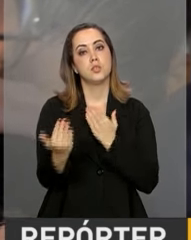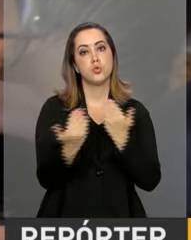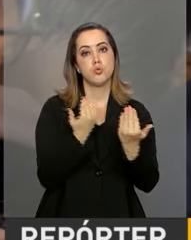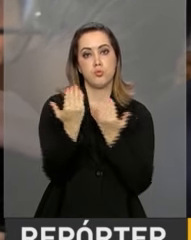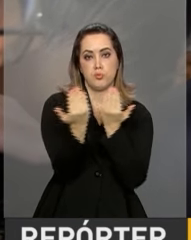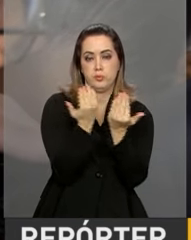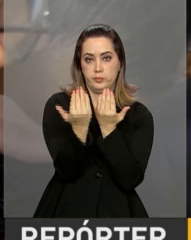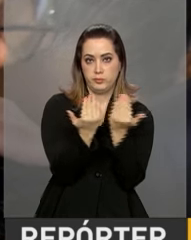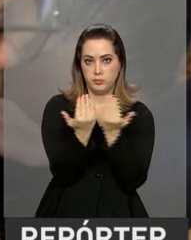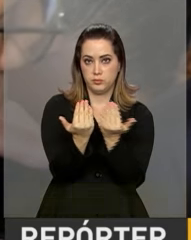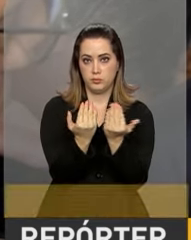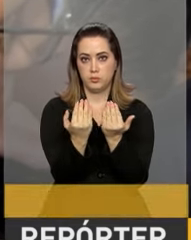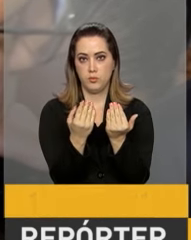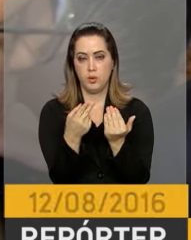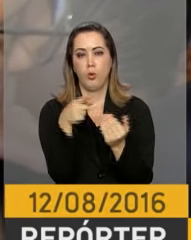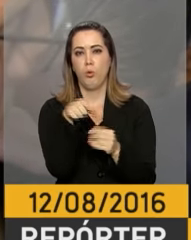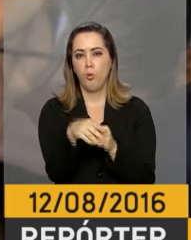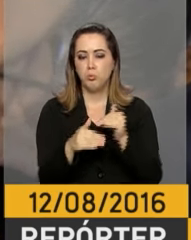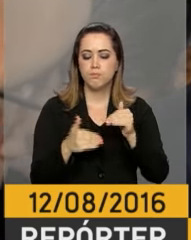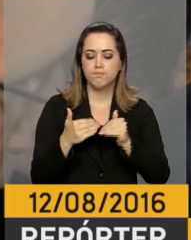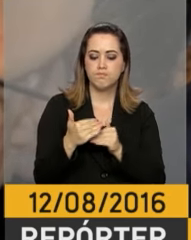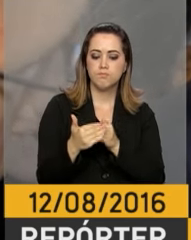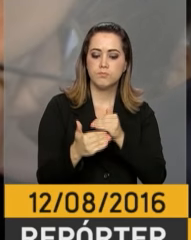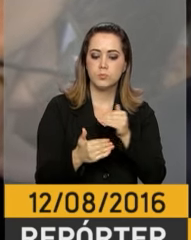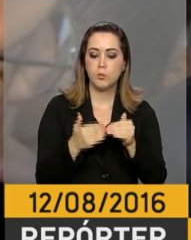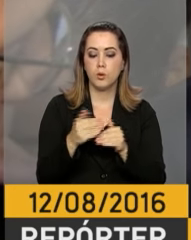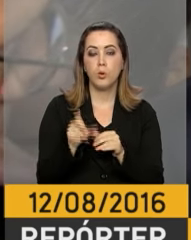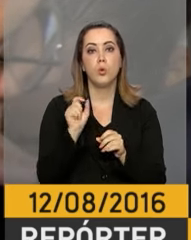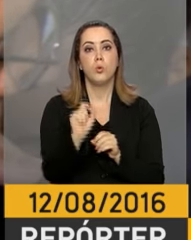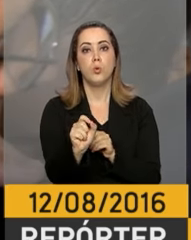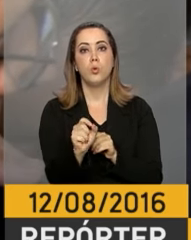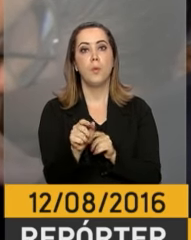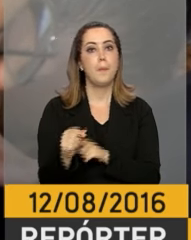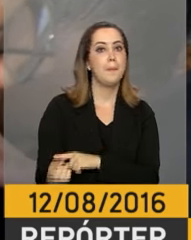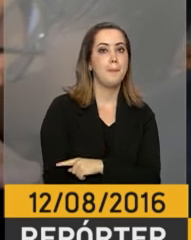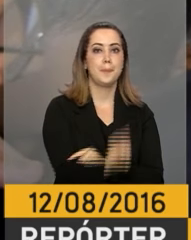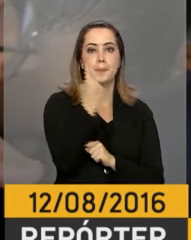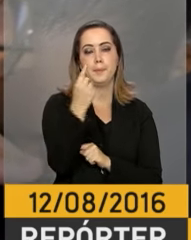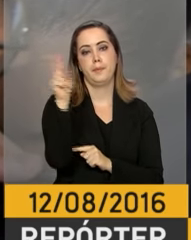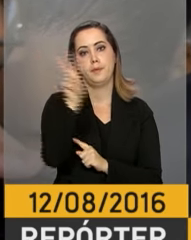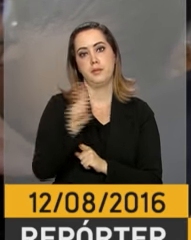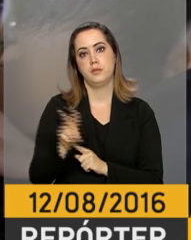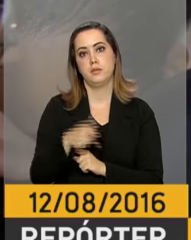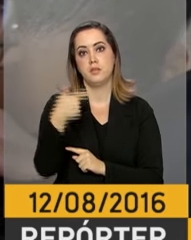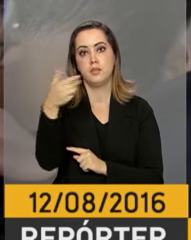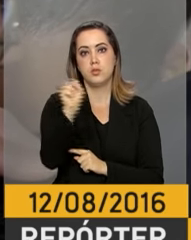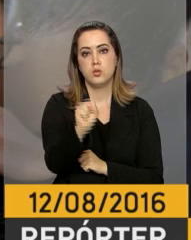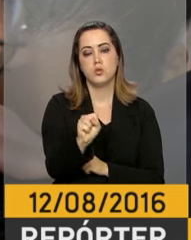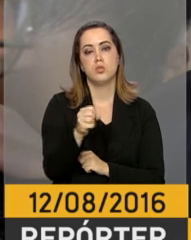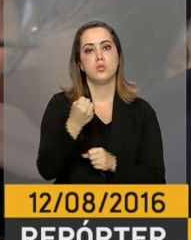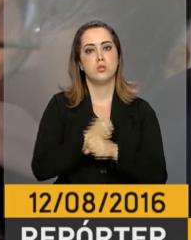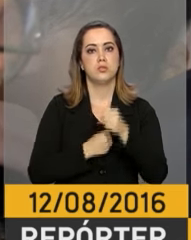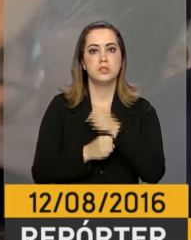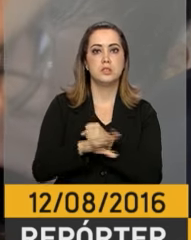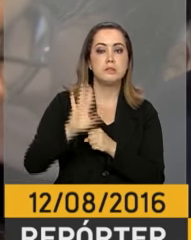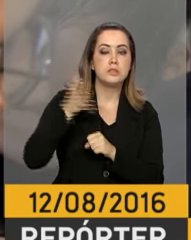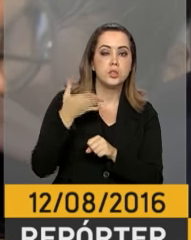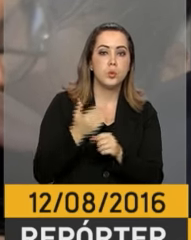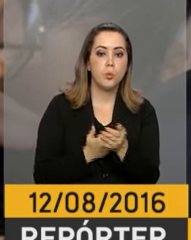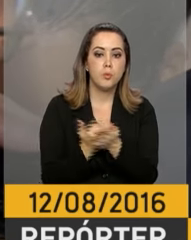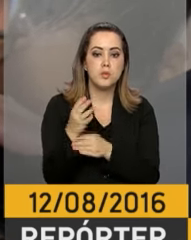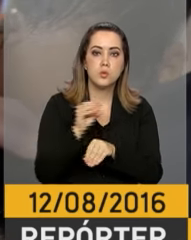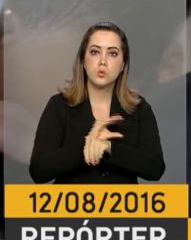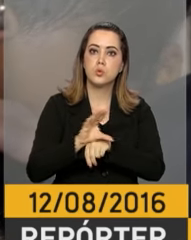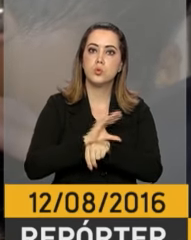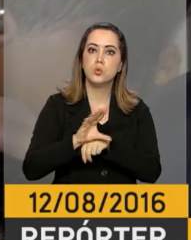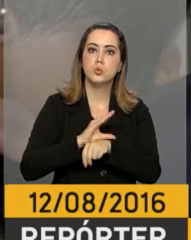comparar a velocidade com que caminha um ajuste com o fato de que é a primeira vez em 28 anos, desde a Constituição, que se faz esse